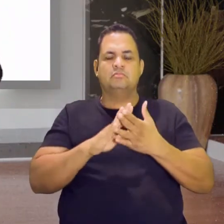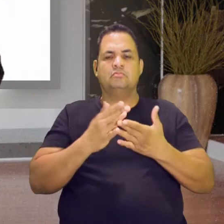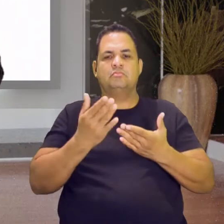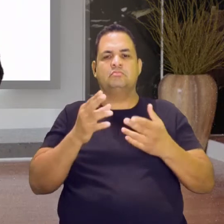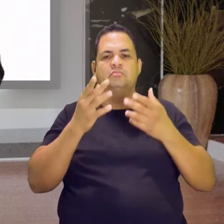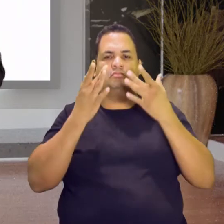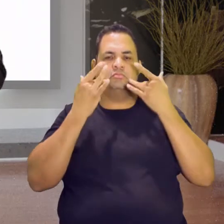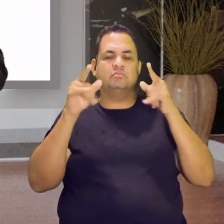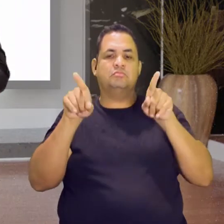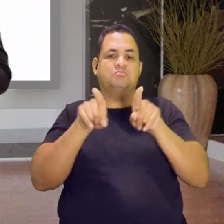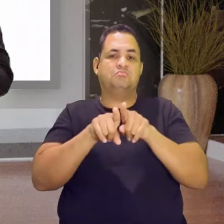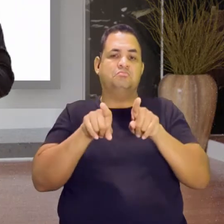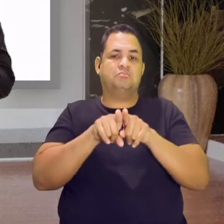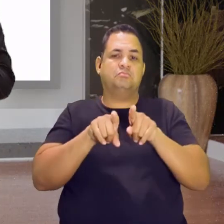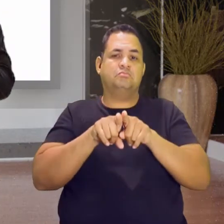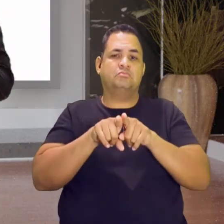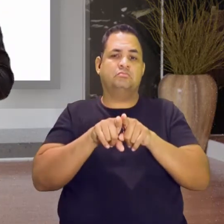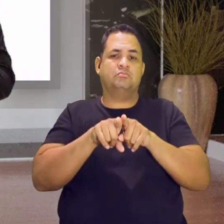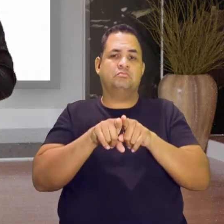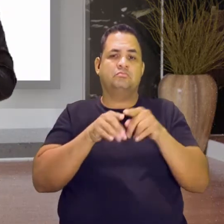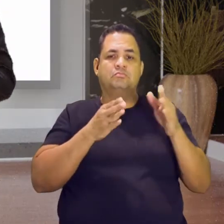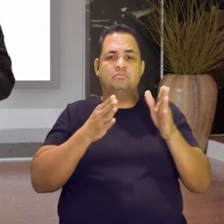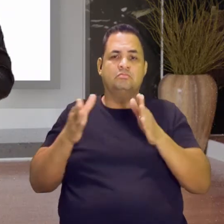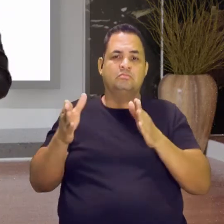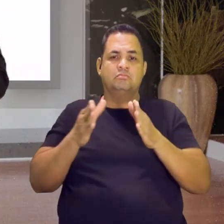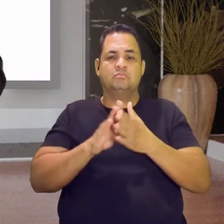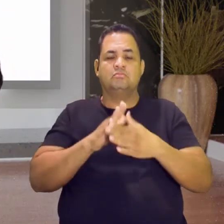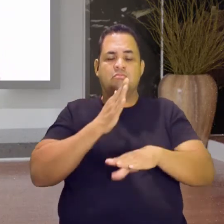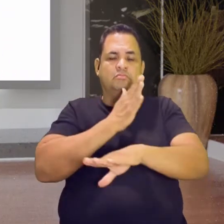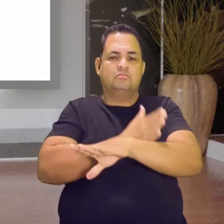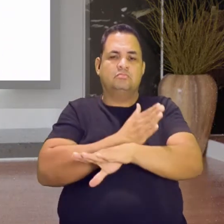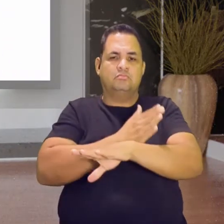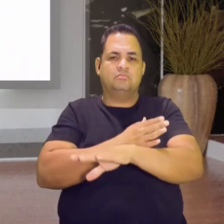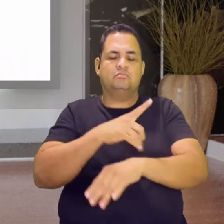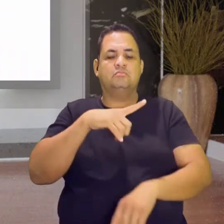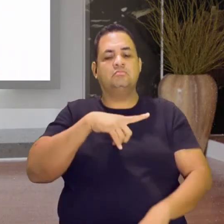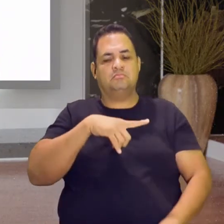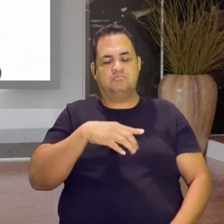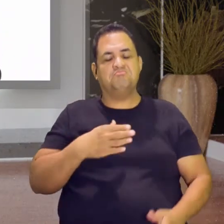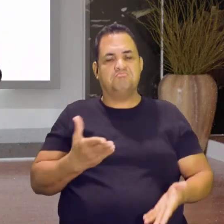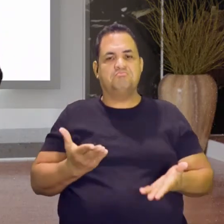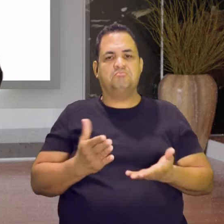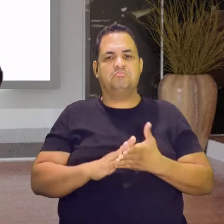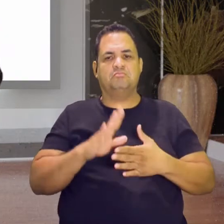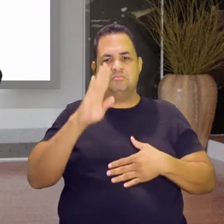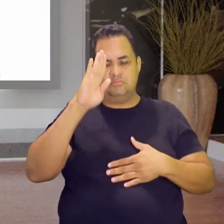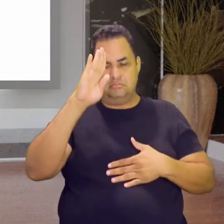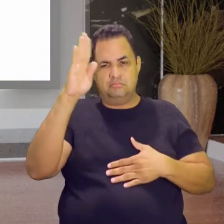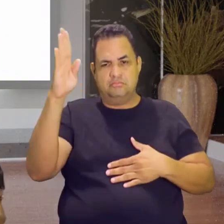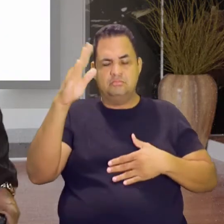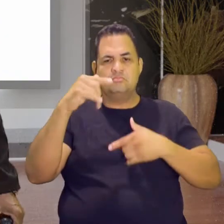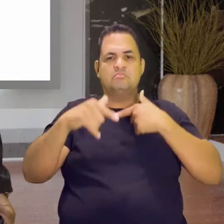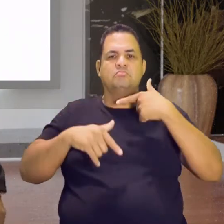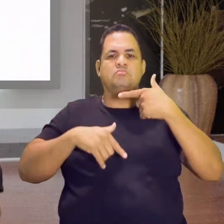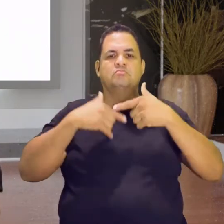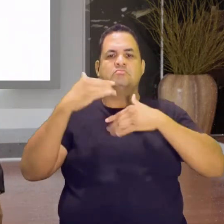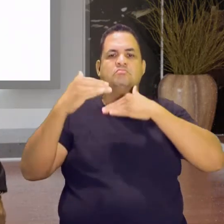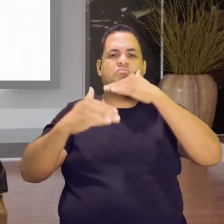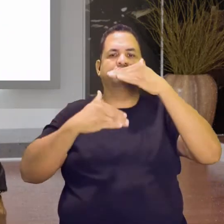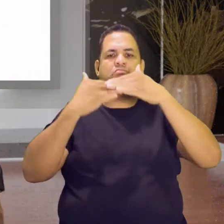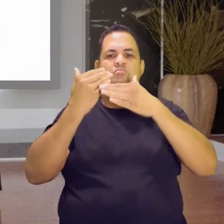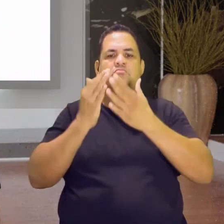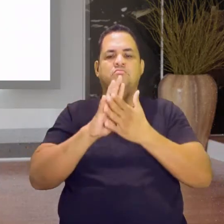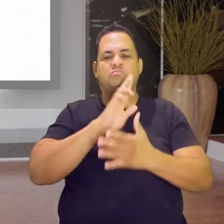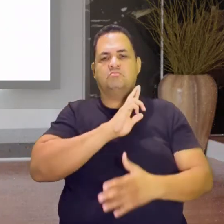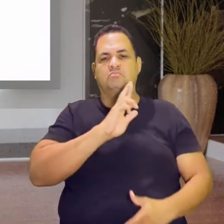teatro. Também no período medieval havia teatro, principalmente desenvolvido pelo clero,